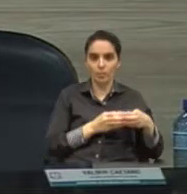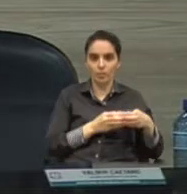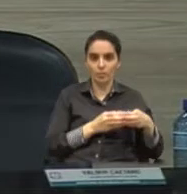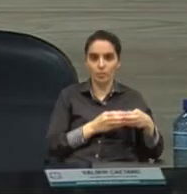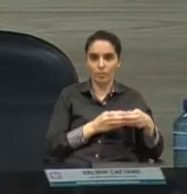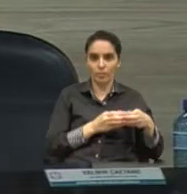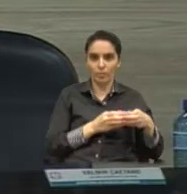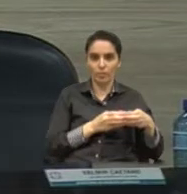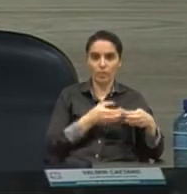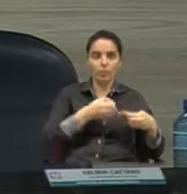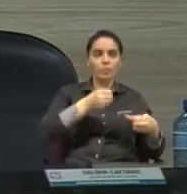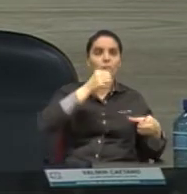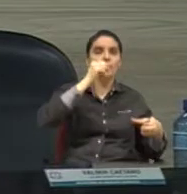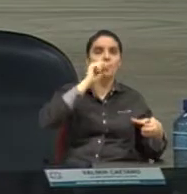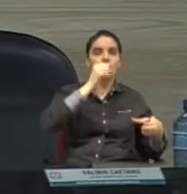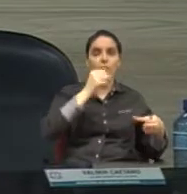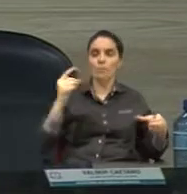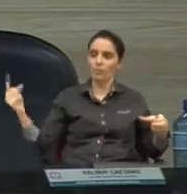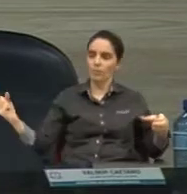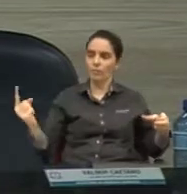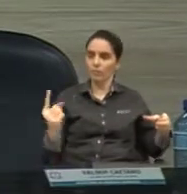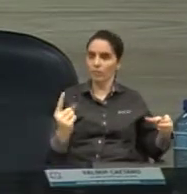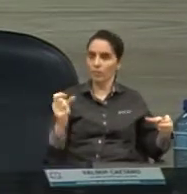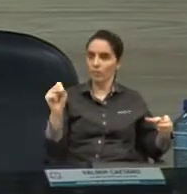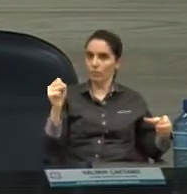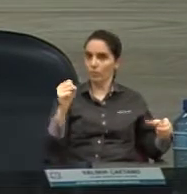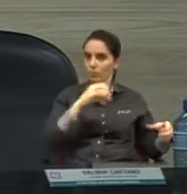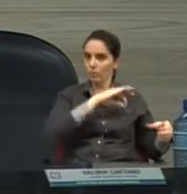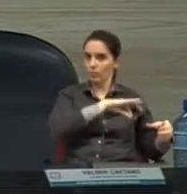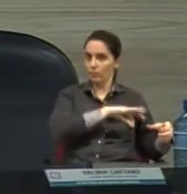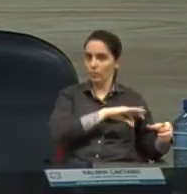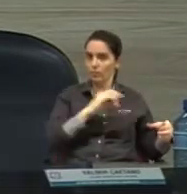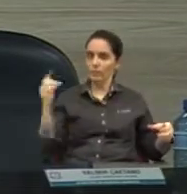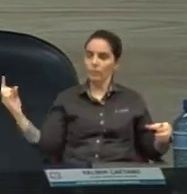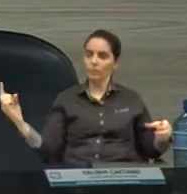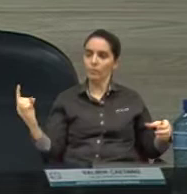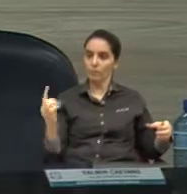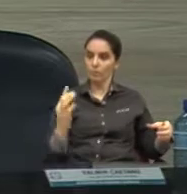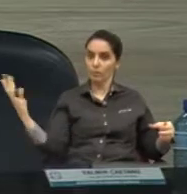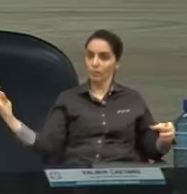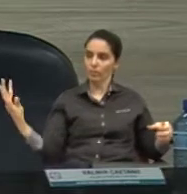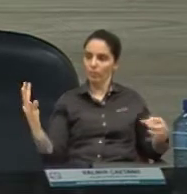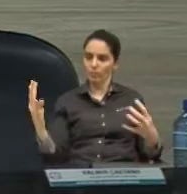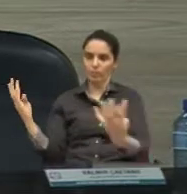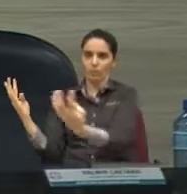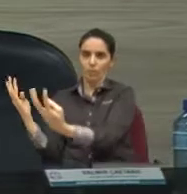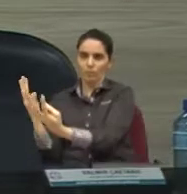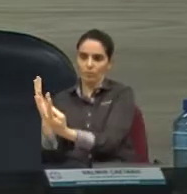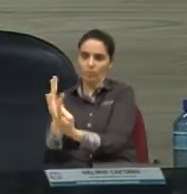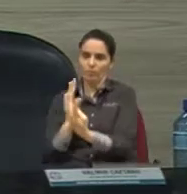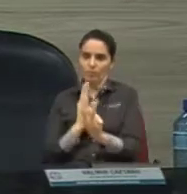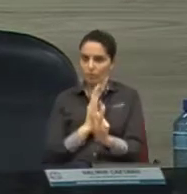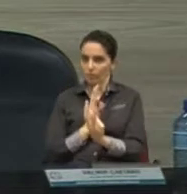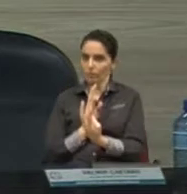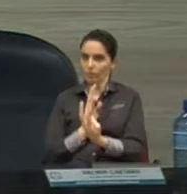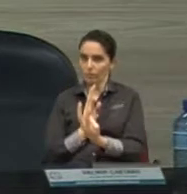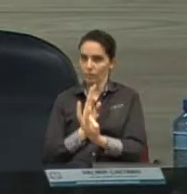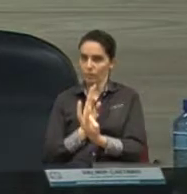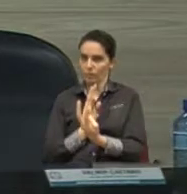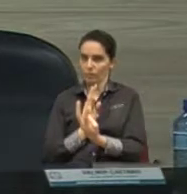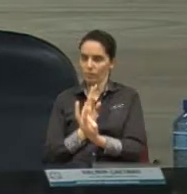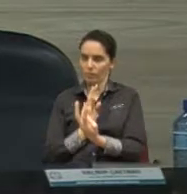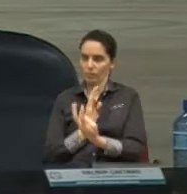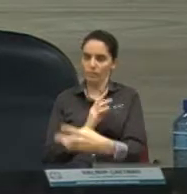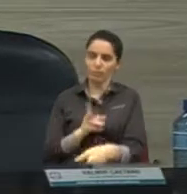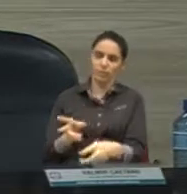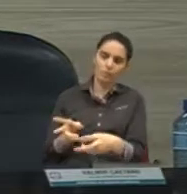algum lugar, chega então 8 policiais, ou 8 guardas. A gente